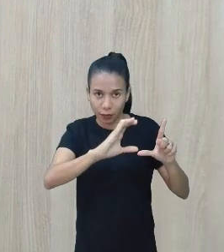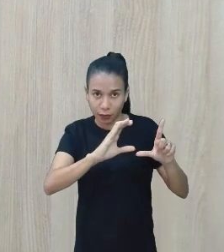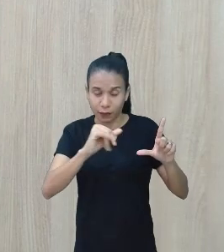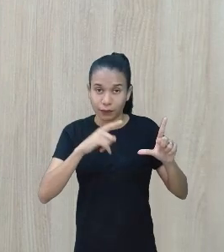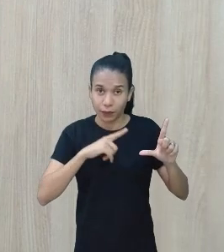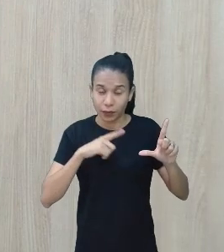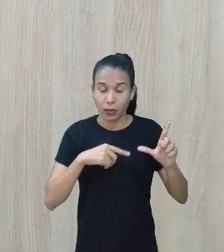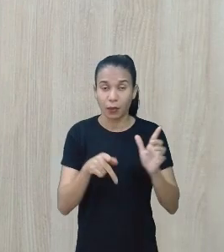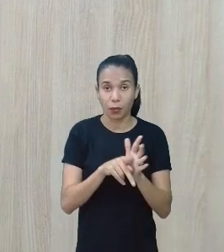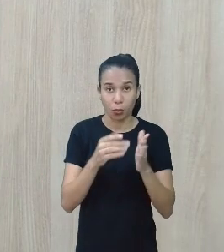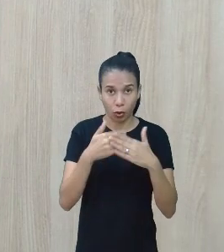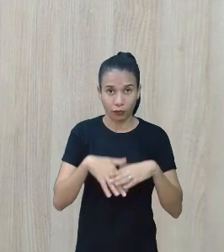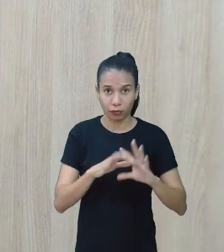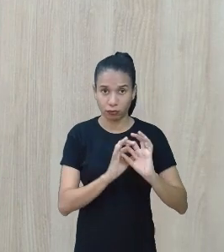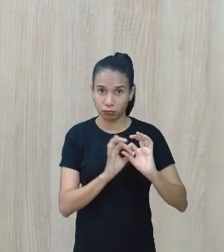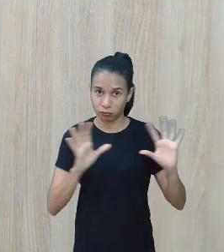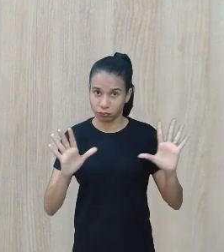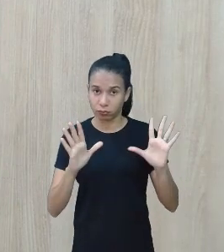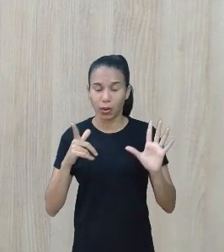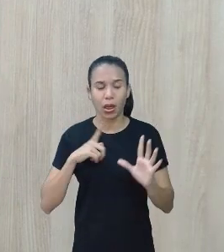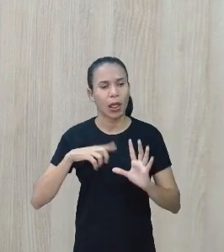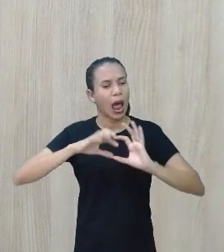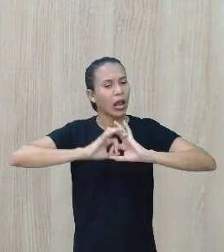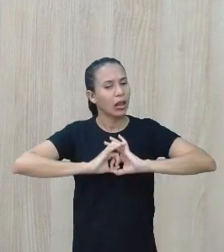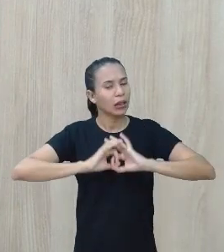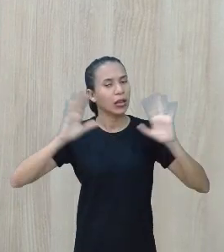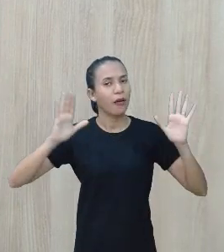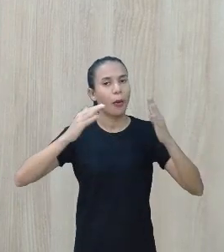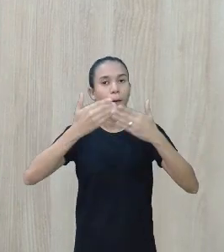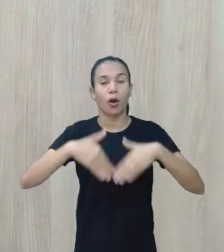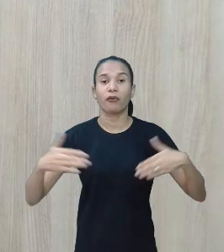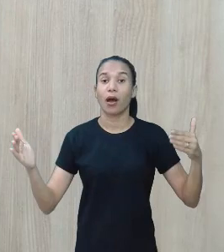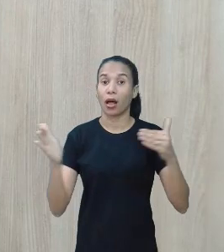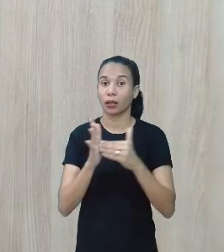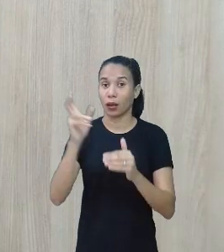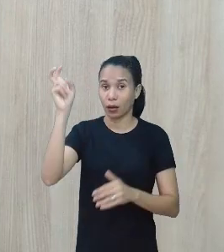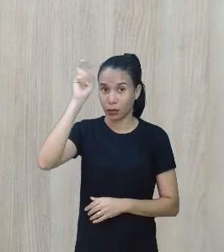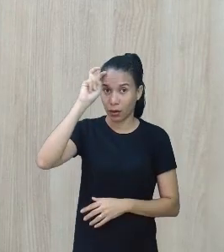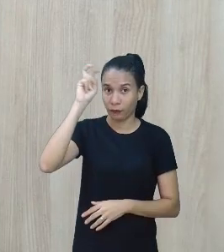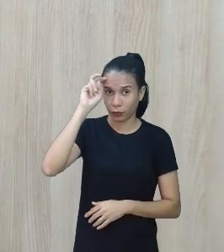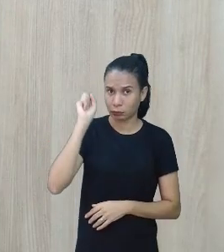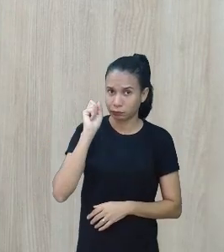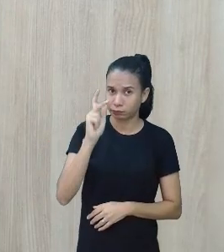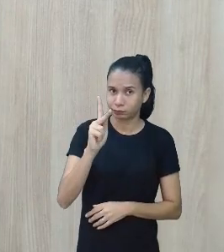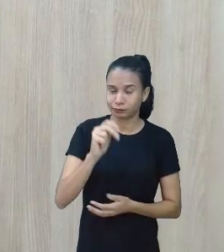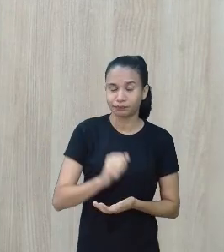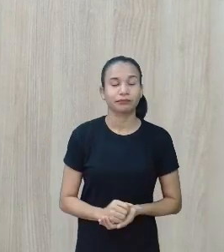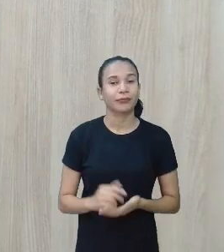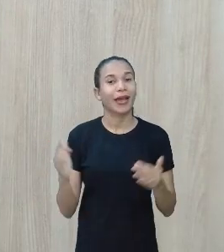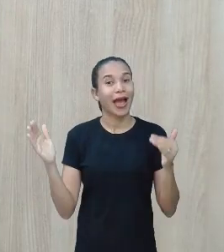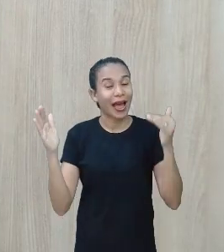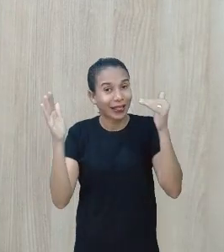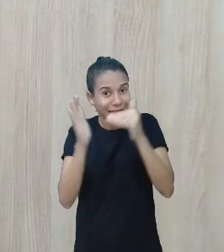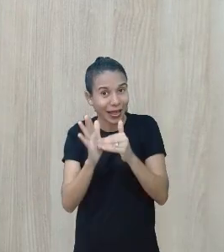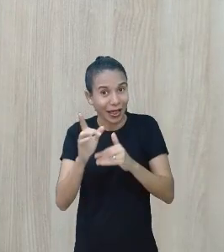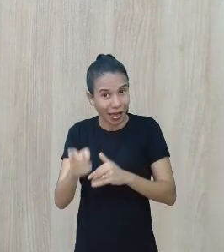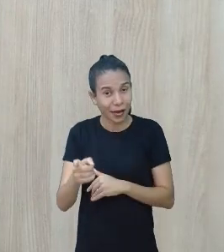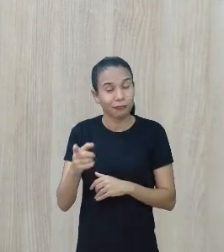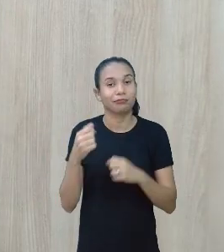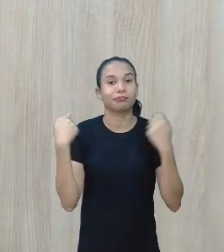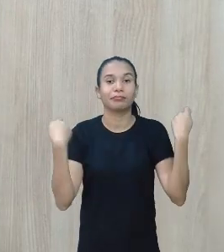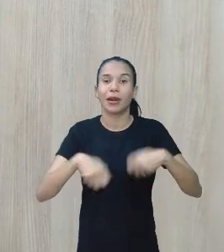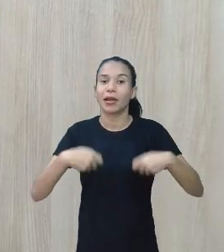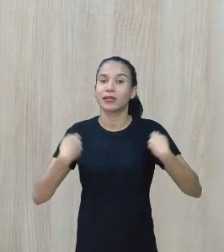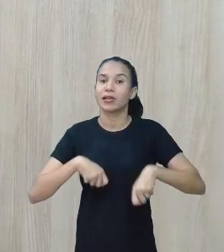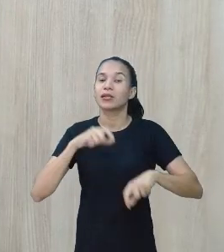o simulado está lá disponível. Vai ficar disponível até quinta-feira. E até lá, vocês